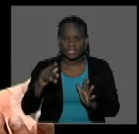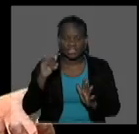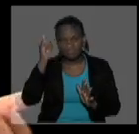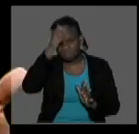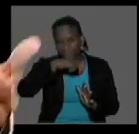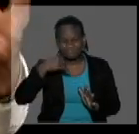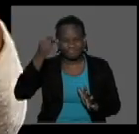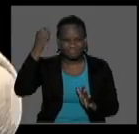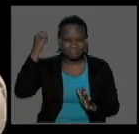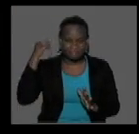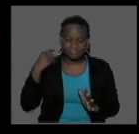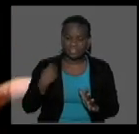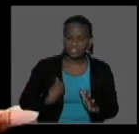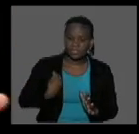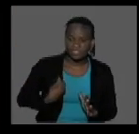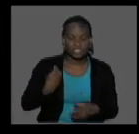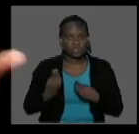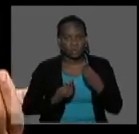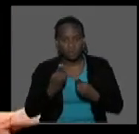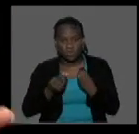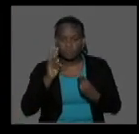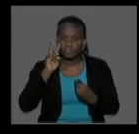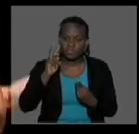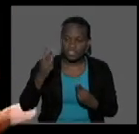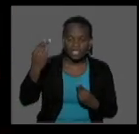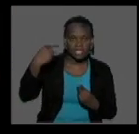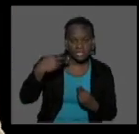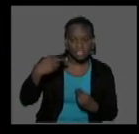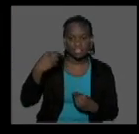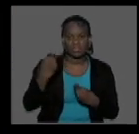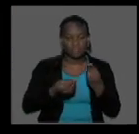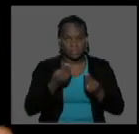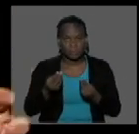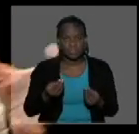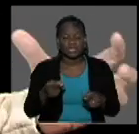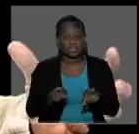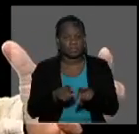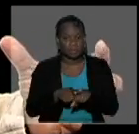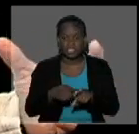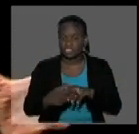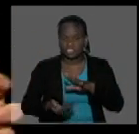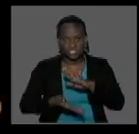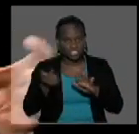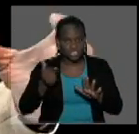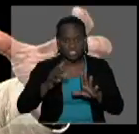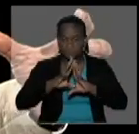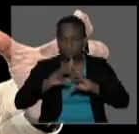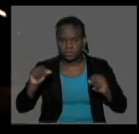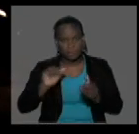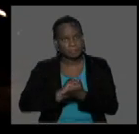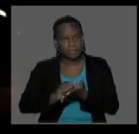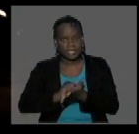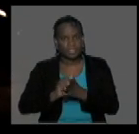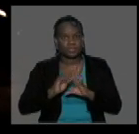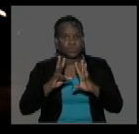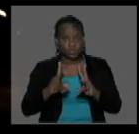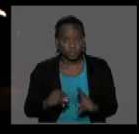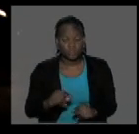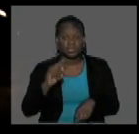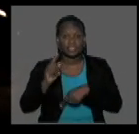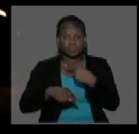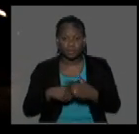forma de ser, de se ver, de se enxergar, se destrói isso e depois